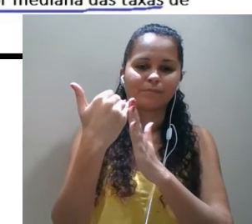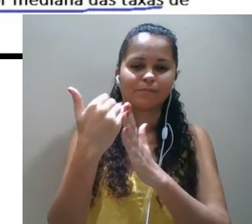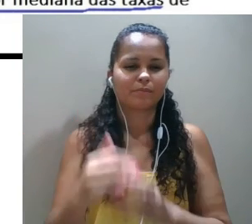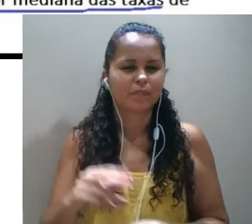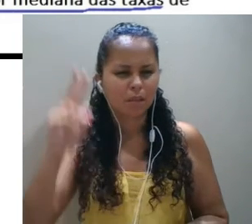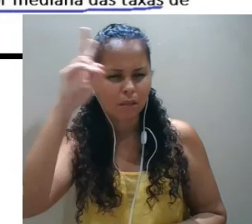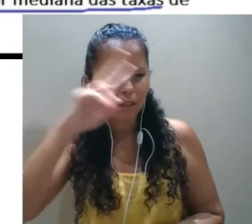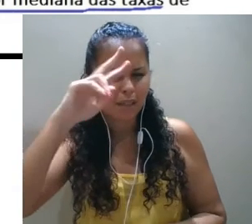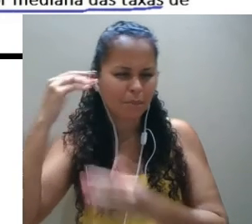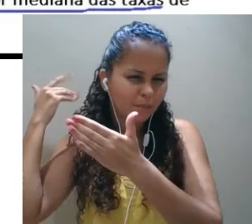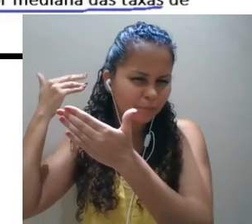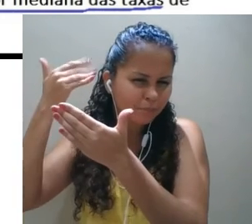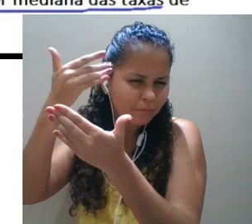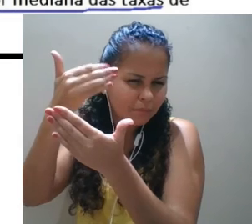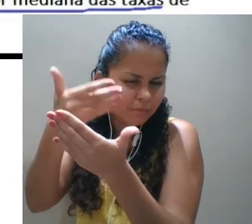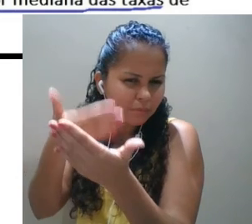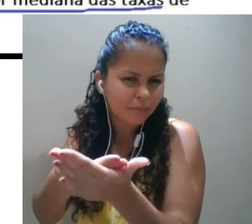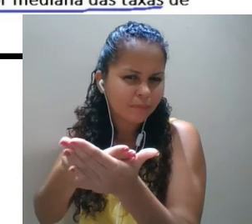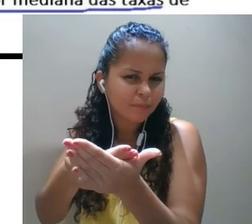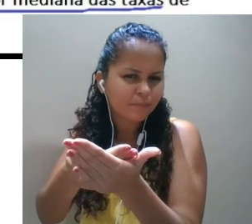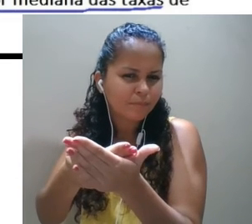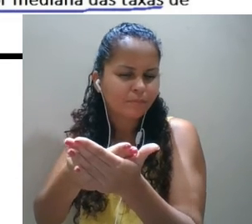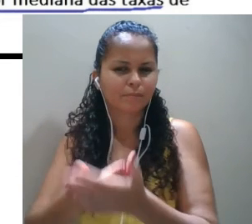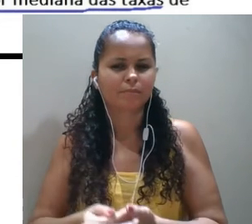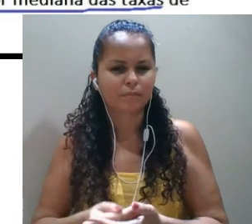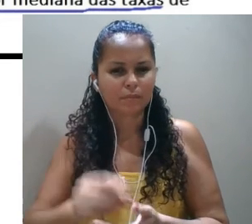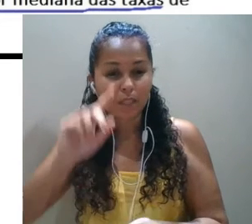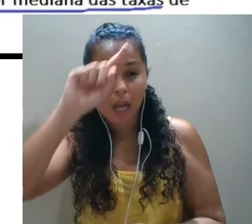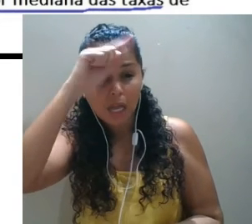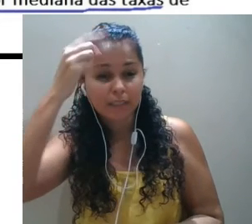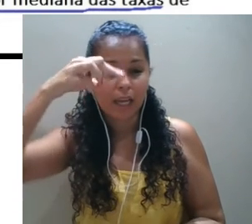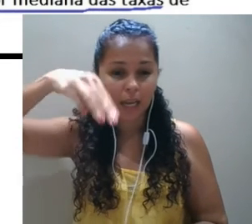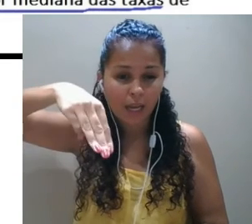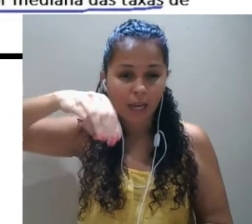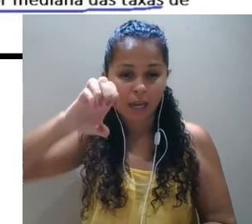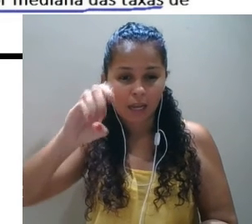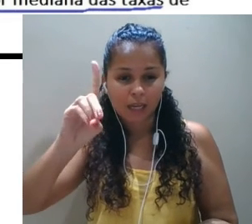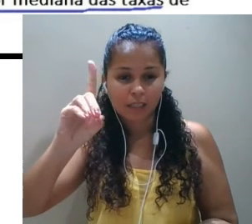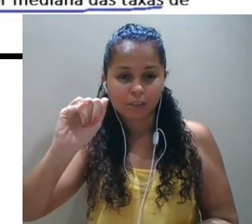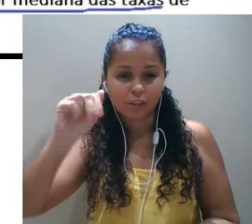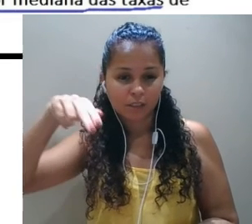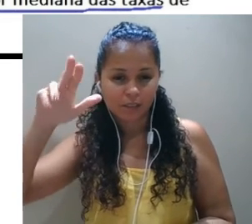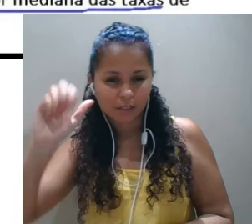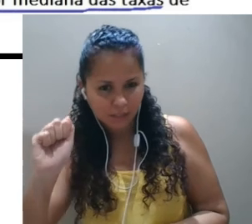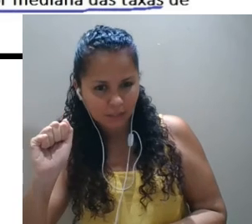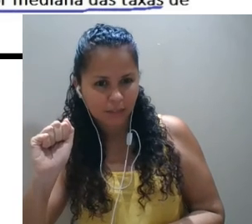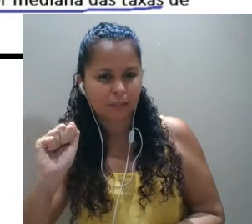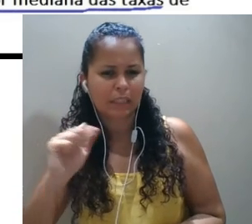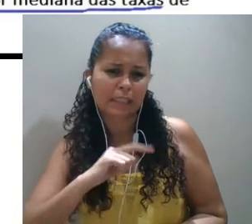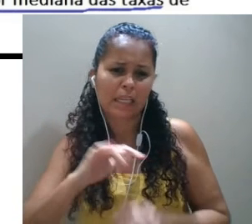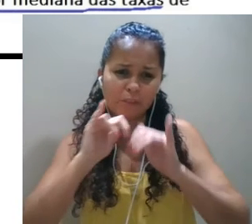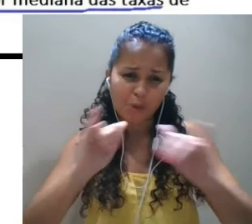né, recapitulando aqui um pouco sobre a ideia de mediana, a gente vai fazer o seguinte, embora sejam poucos dados,